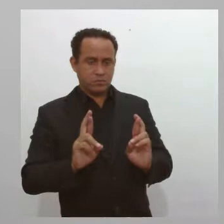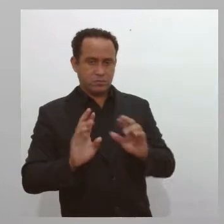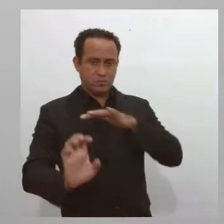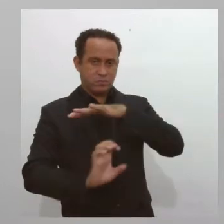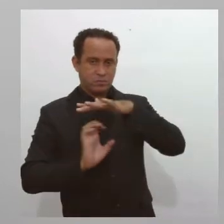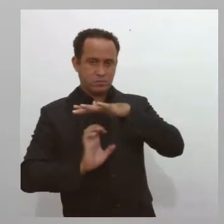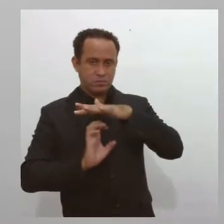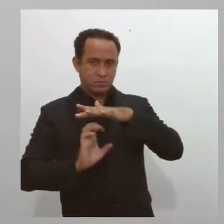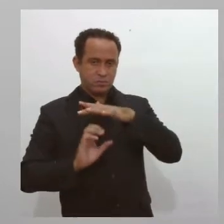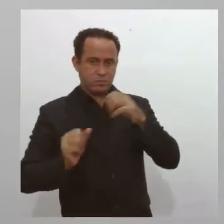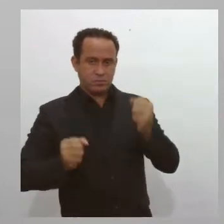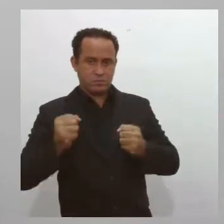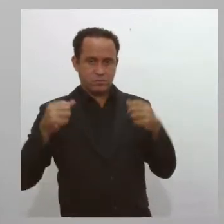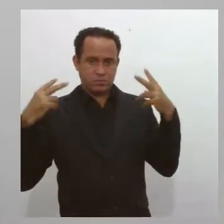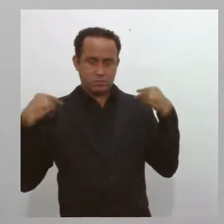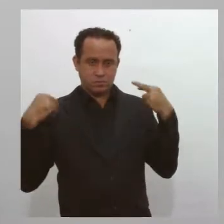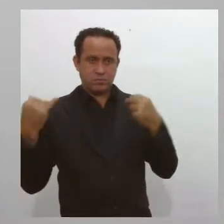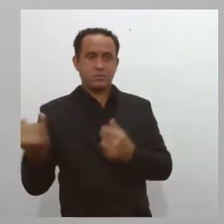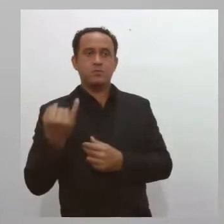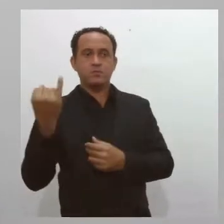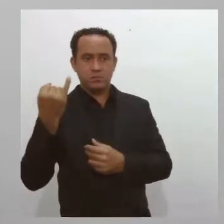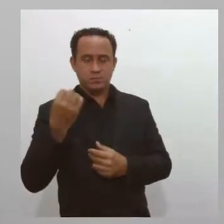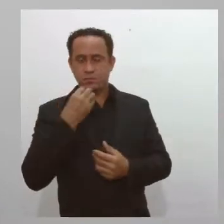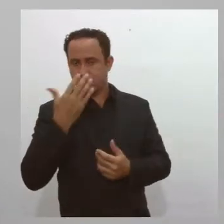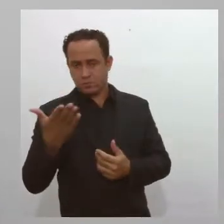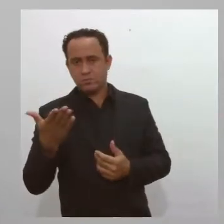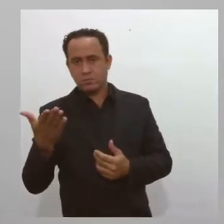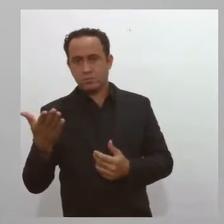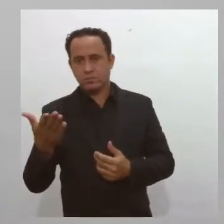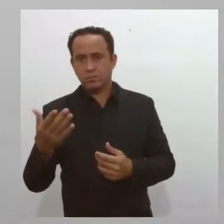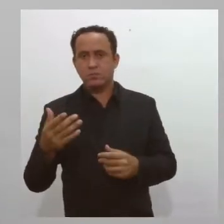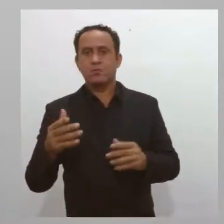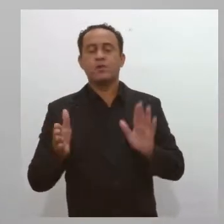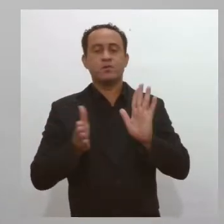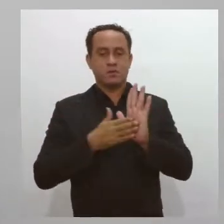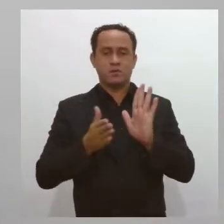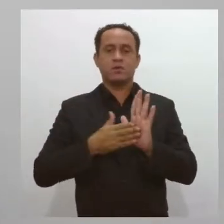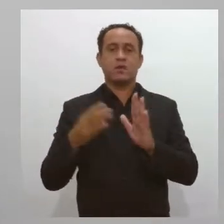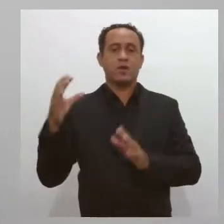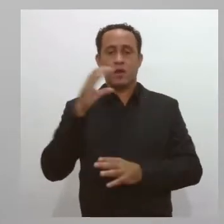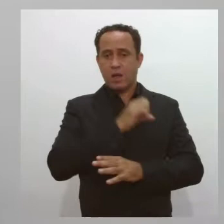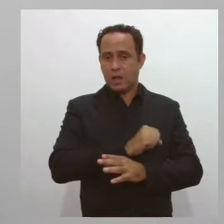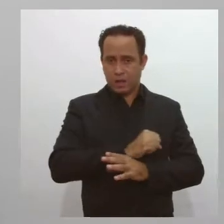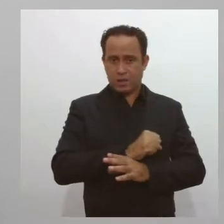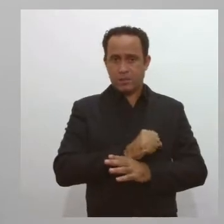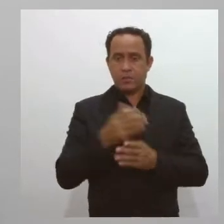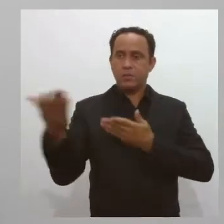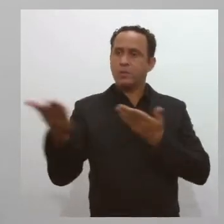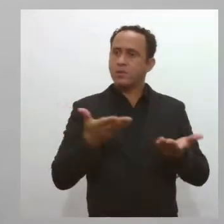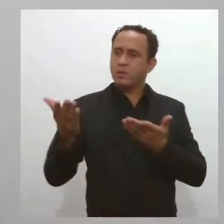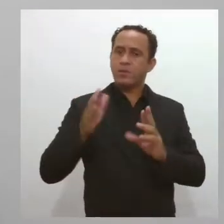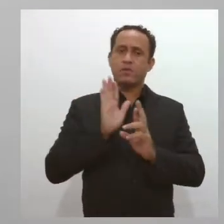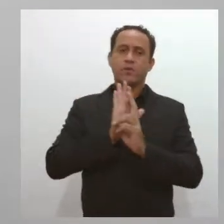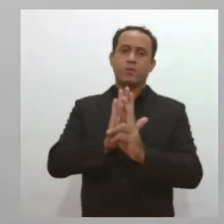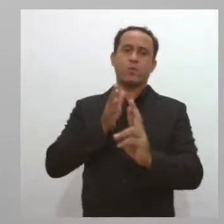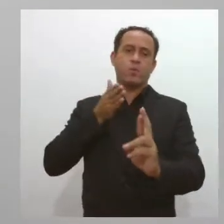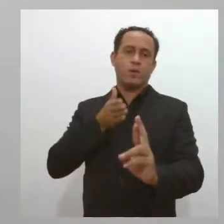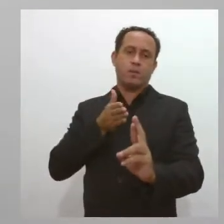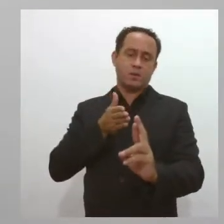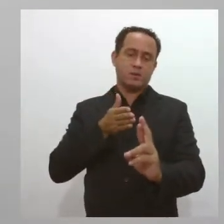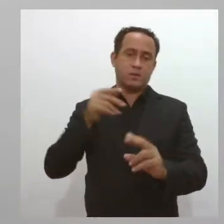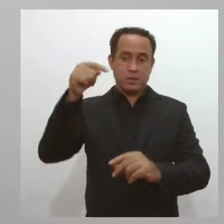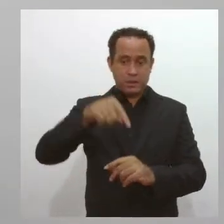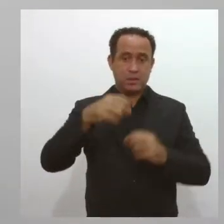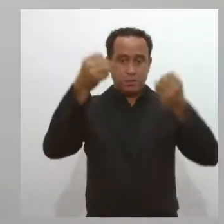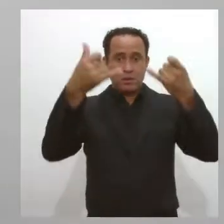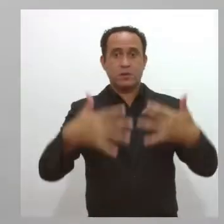os motoristas. Então foi muito importante essa moção de repúdio. A gente quer também em breve solicitar que venha um representante da empresa aqui na casa para que a gente